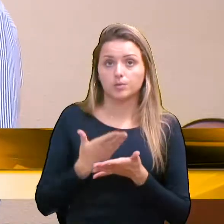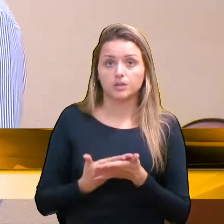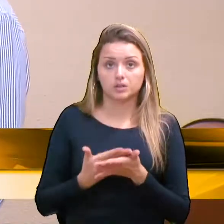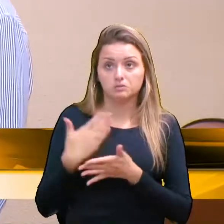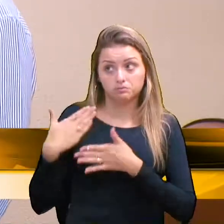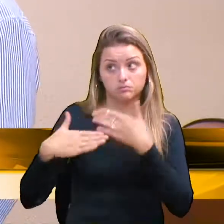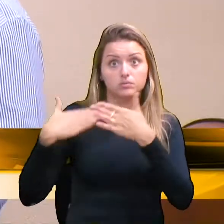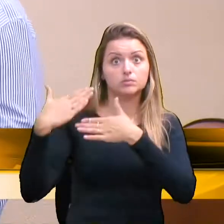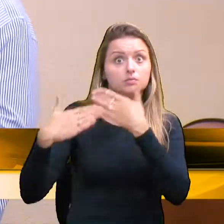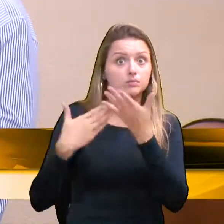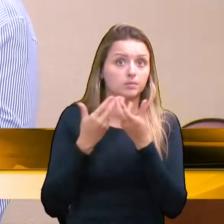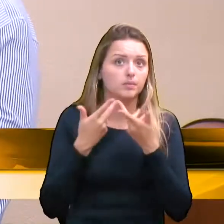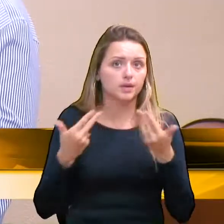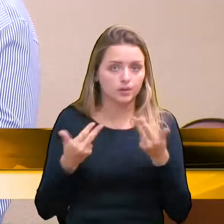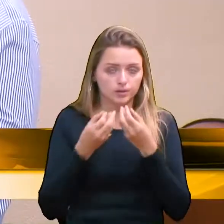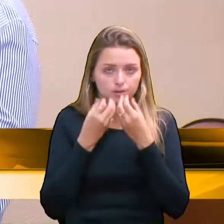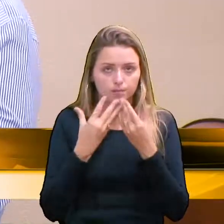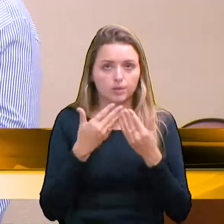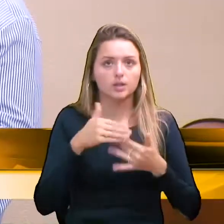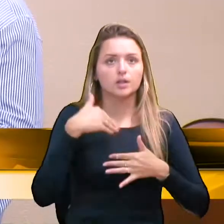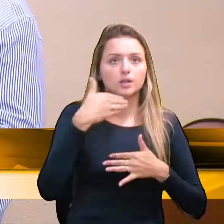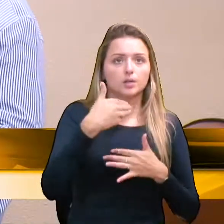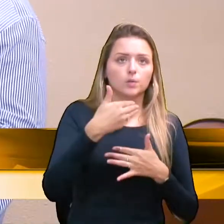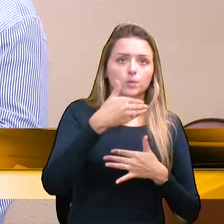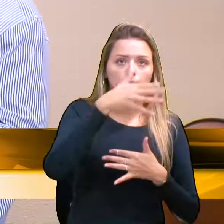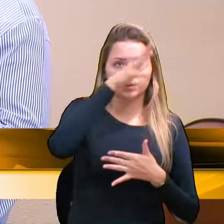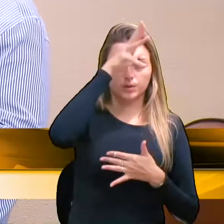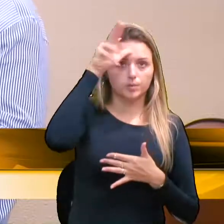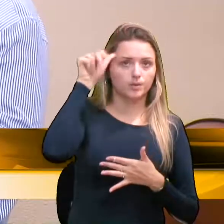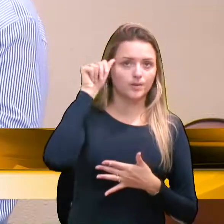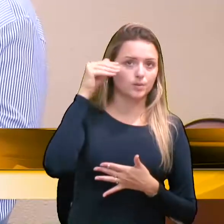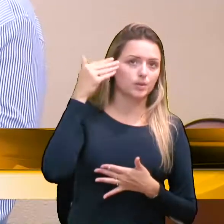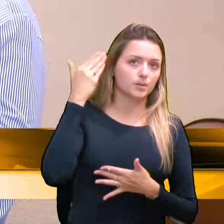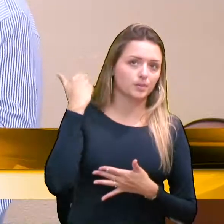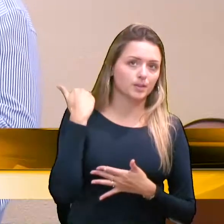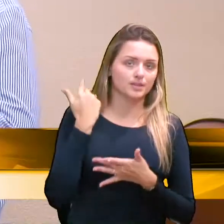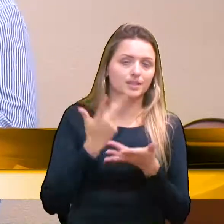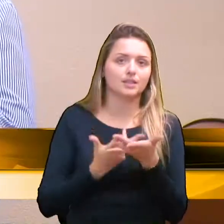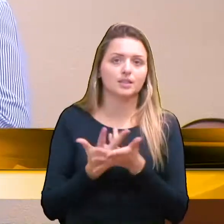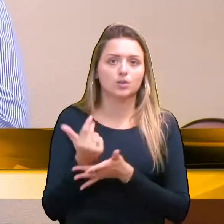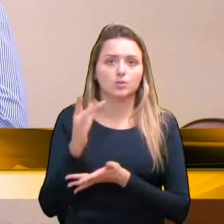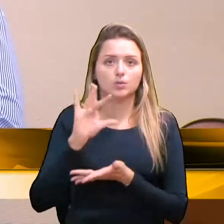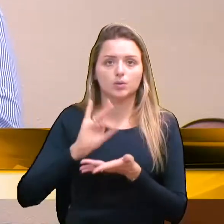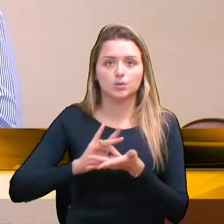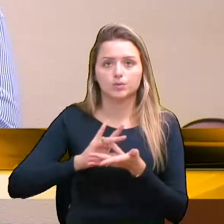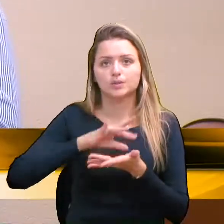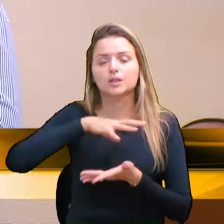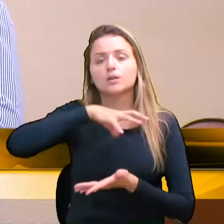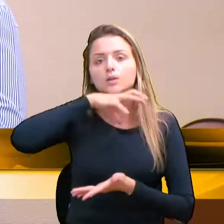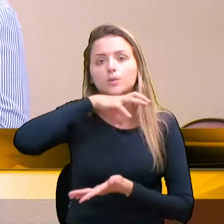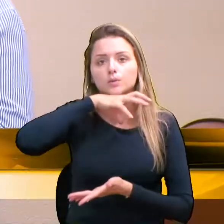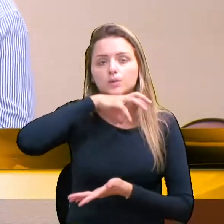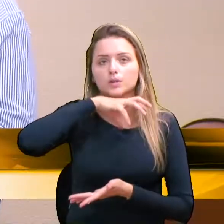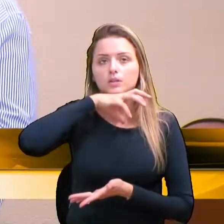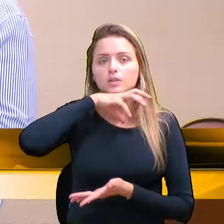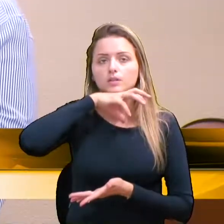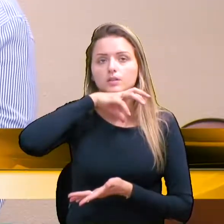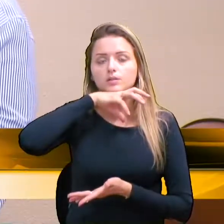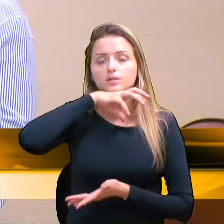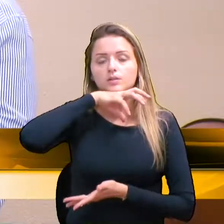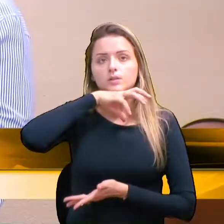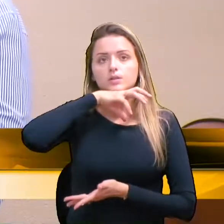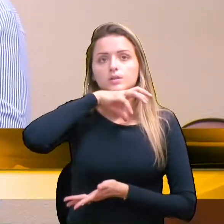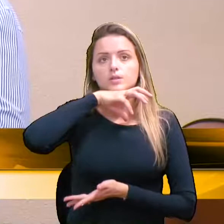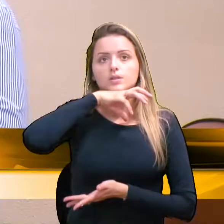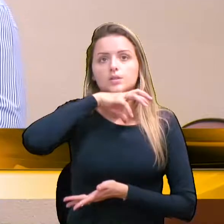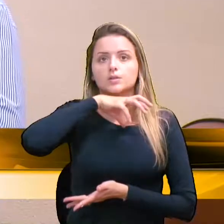avanço, né? Foi um avanço quando a administração passada adquiriu de fato aquela área de terra, sendo